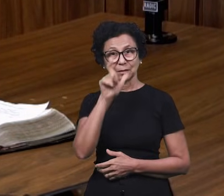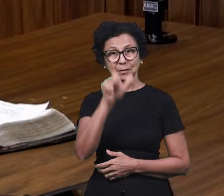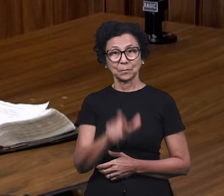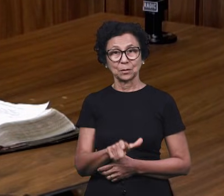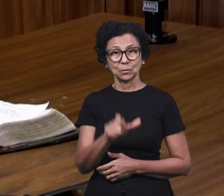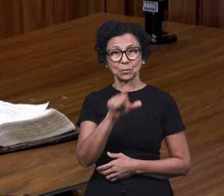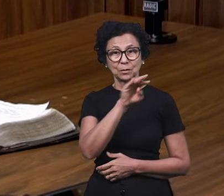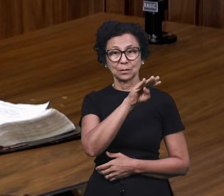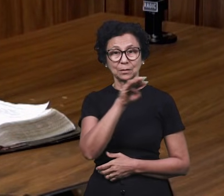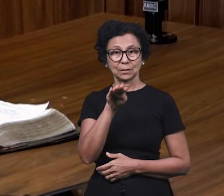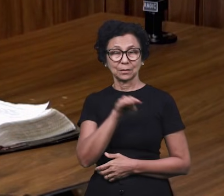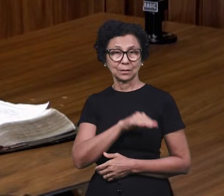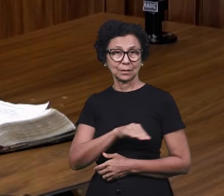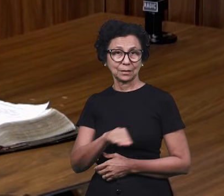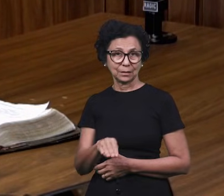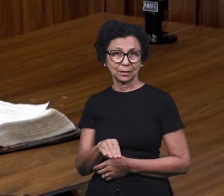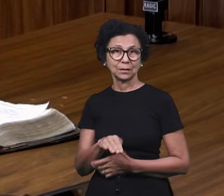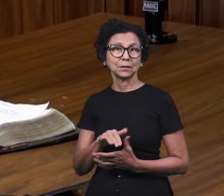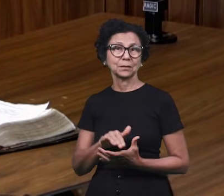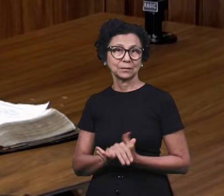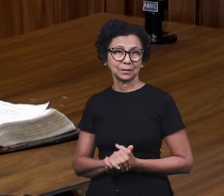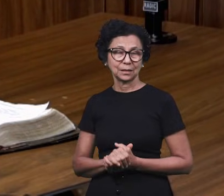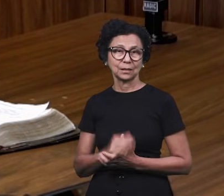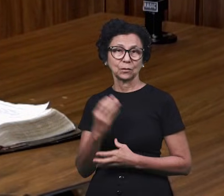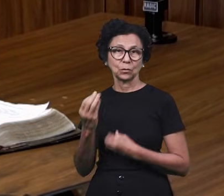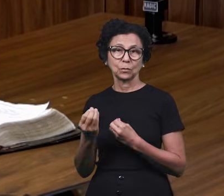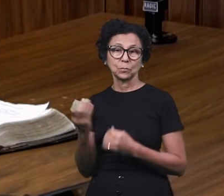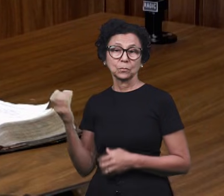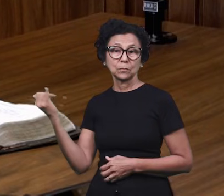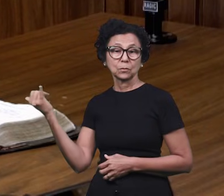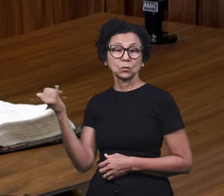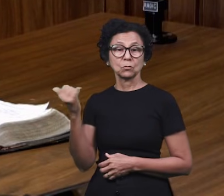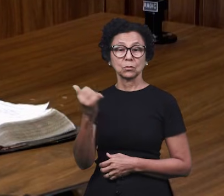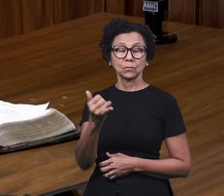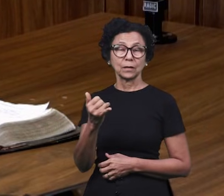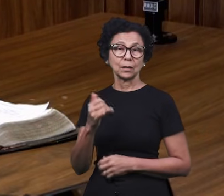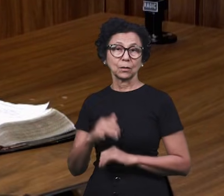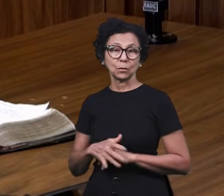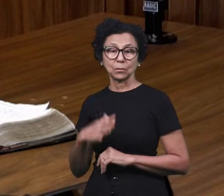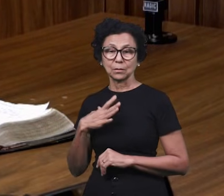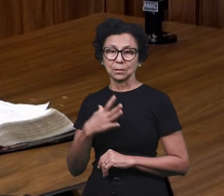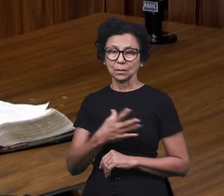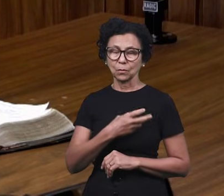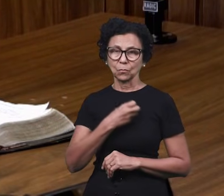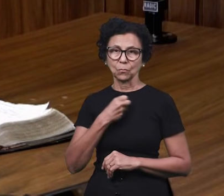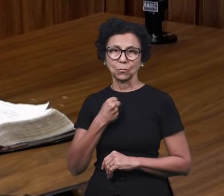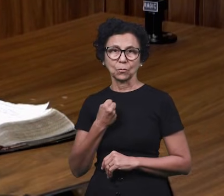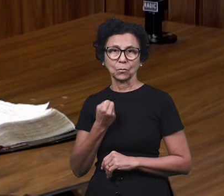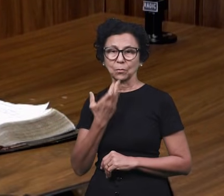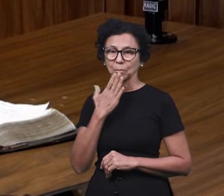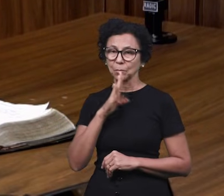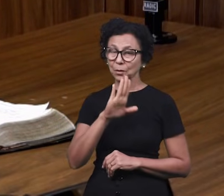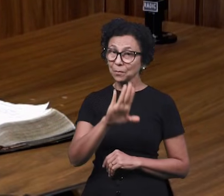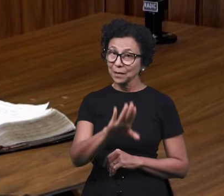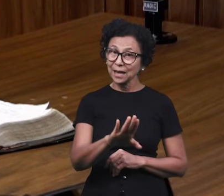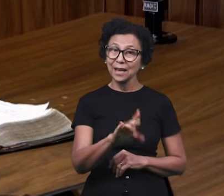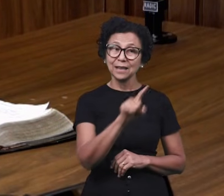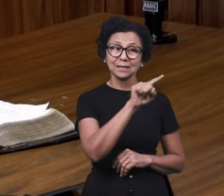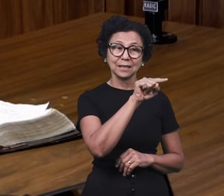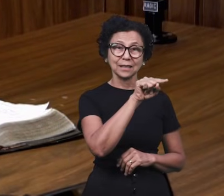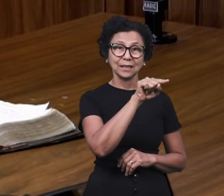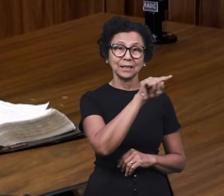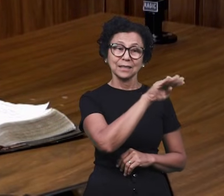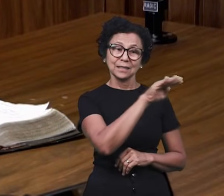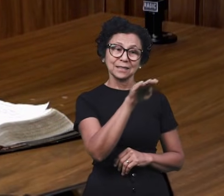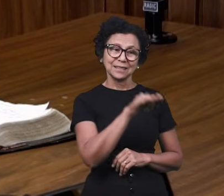né? A profundidade que Jesus, né, falou com ele, a mensagem de salvação, né? A promessa, né? Hoje veio salvação a esta